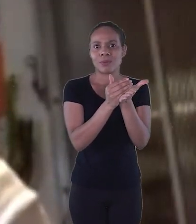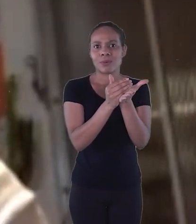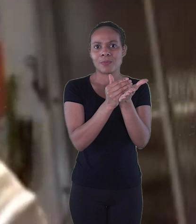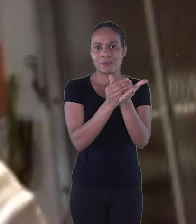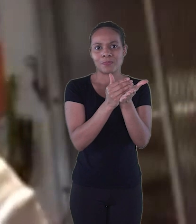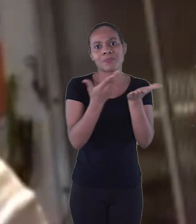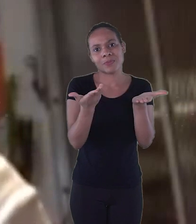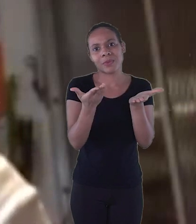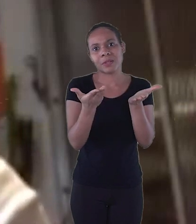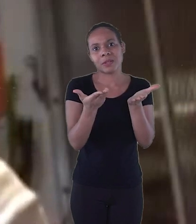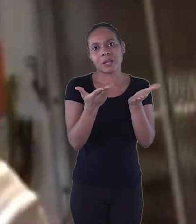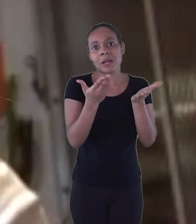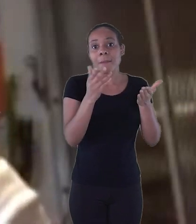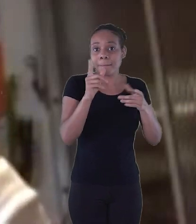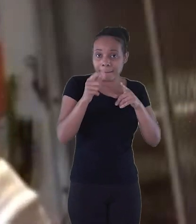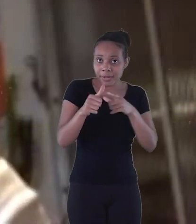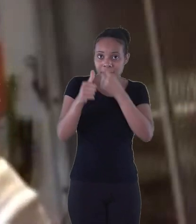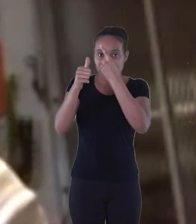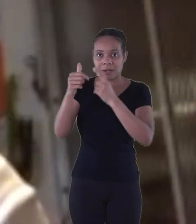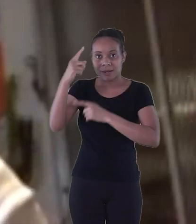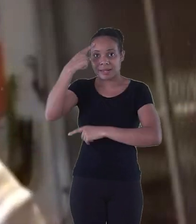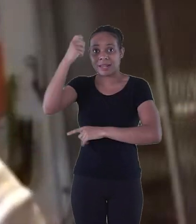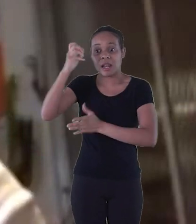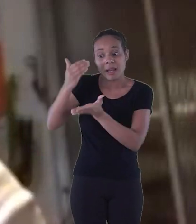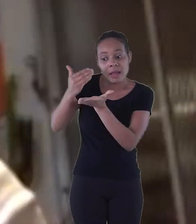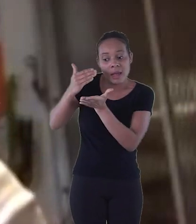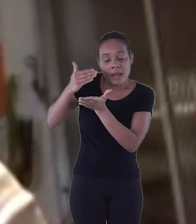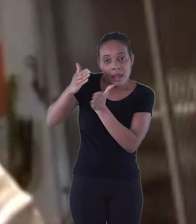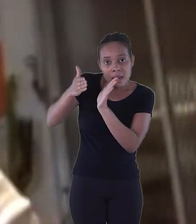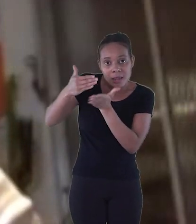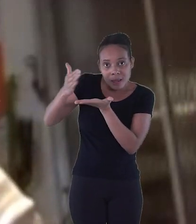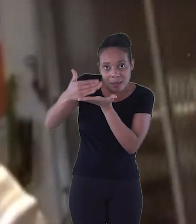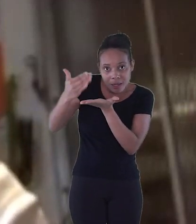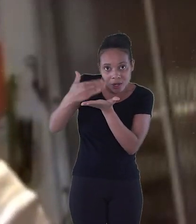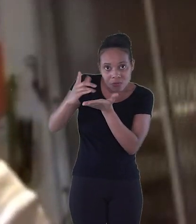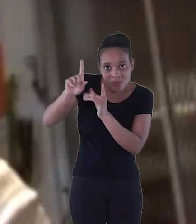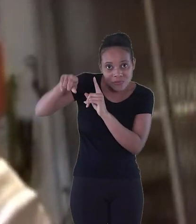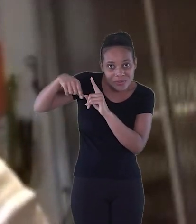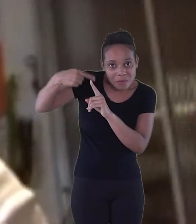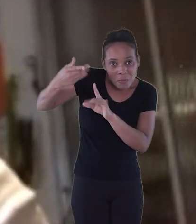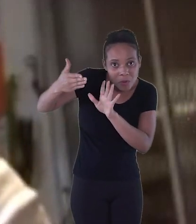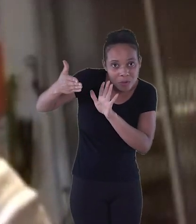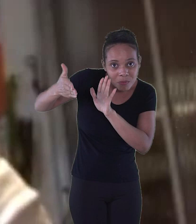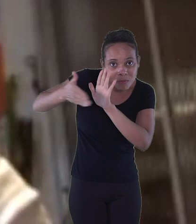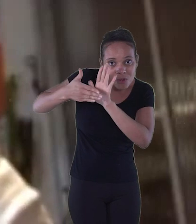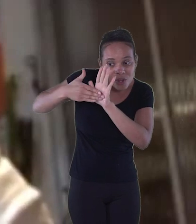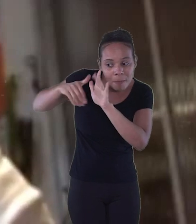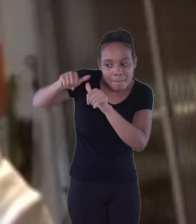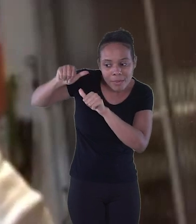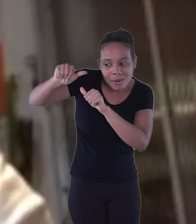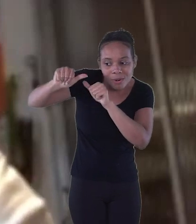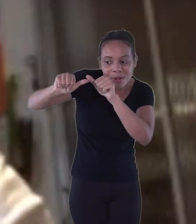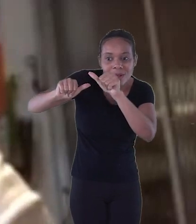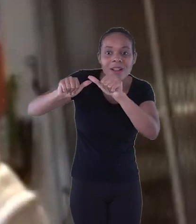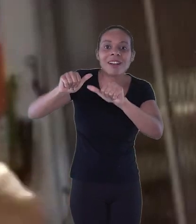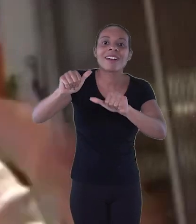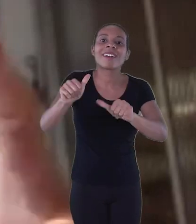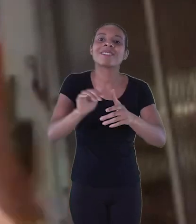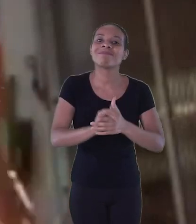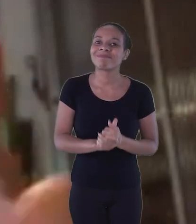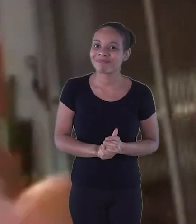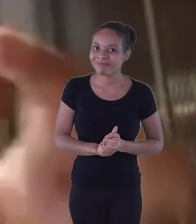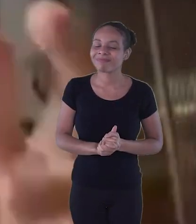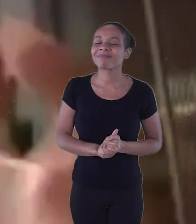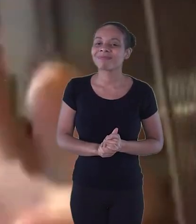projeto. Começou como um livro e foi se expandindo. Então, é muito bom e interessante ver como a gente pode pegar um livro e desse livro se desdobrar em